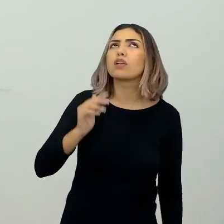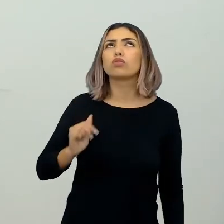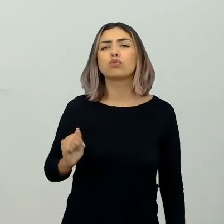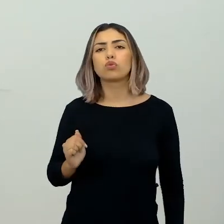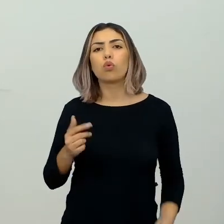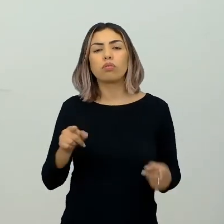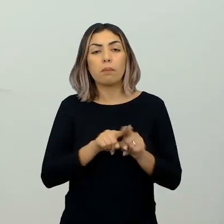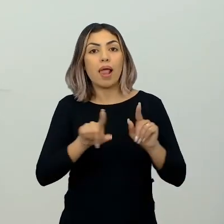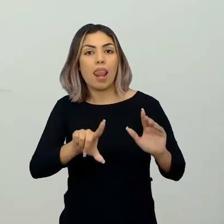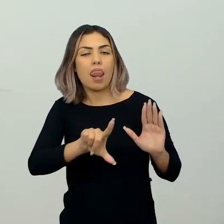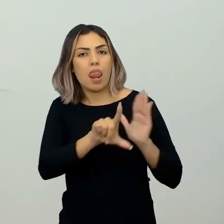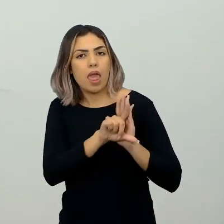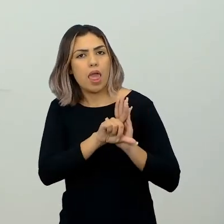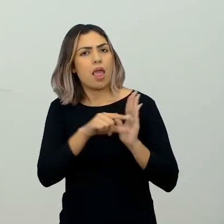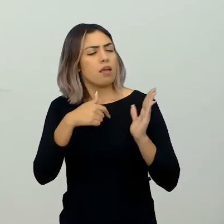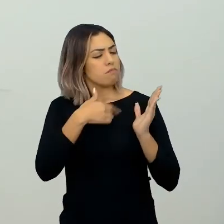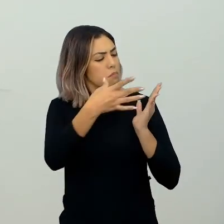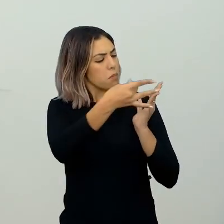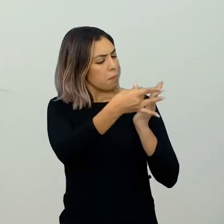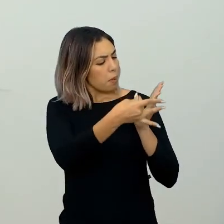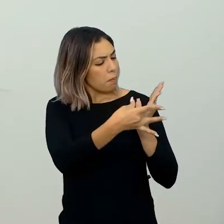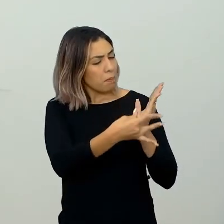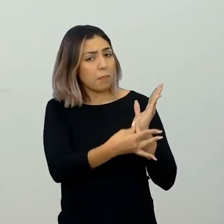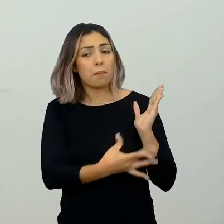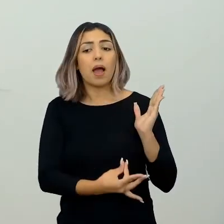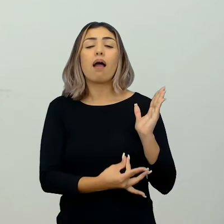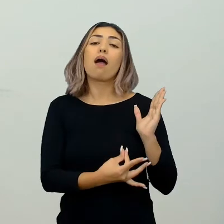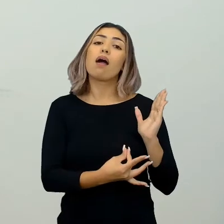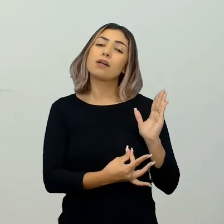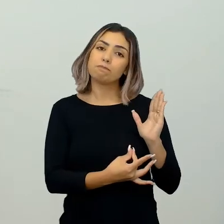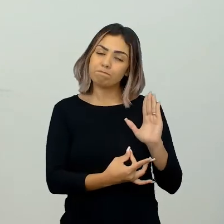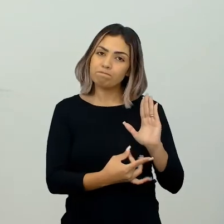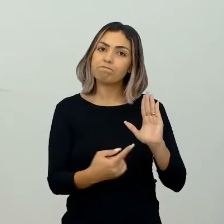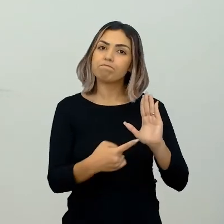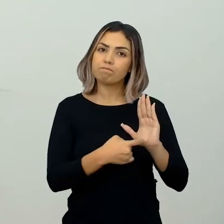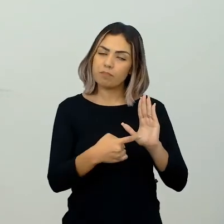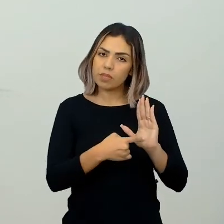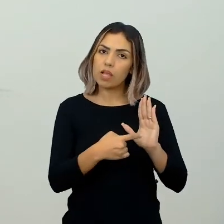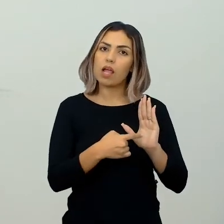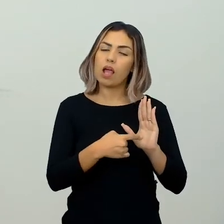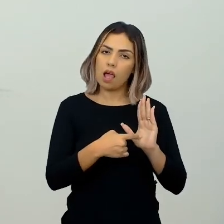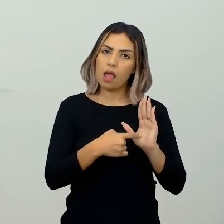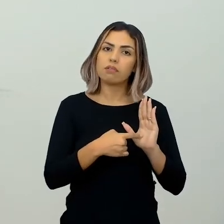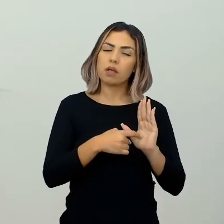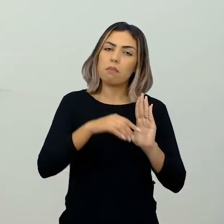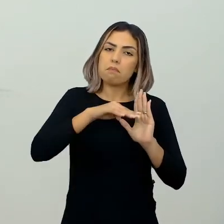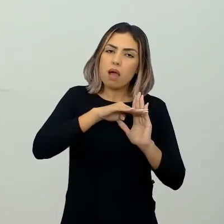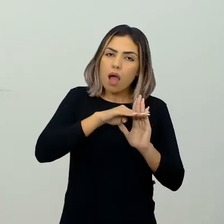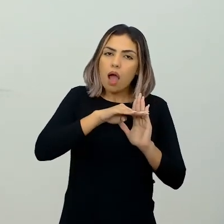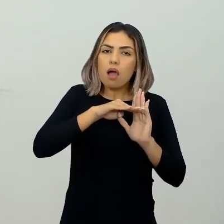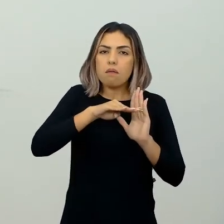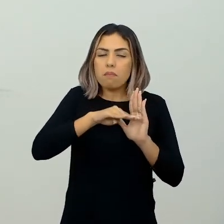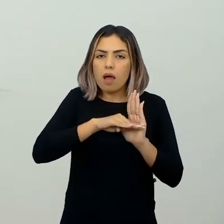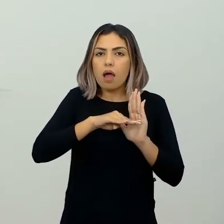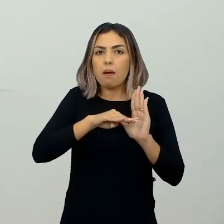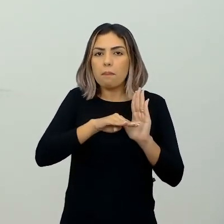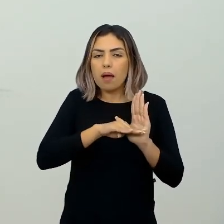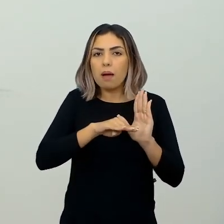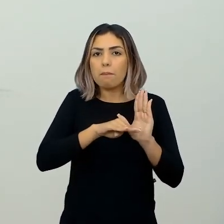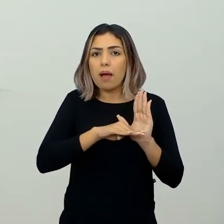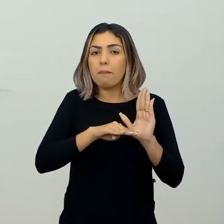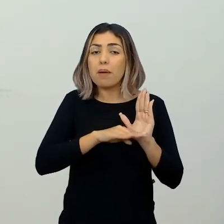as leis nas quais nós nos respaldamos, elas foram em grande medida construídas a partir de